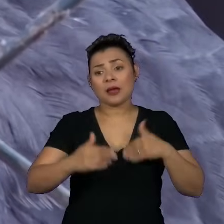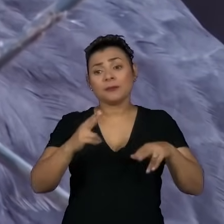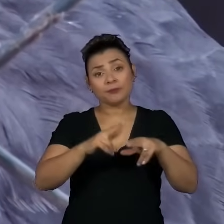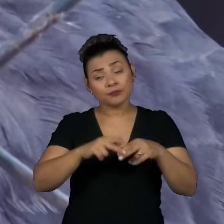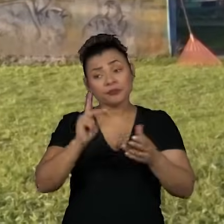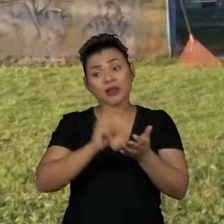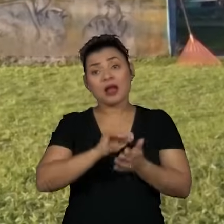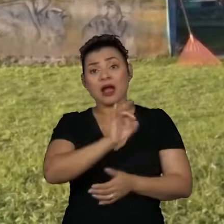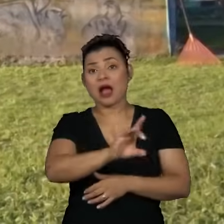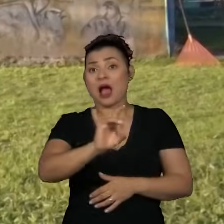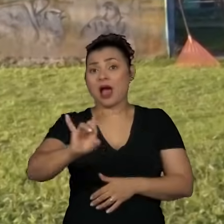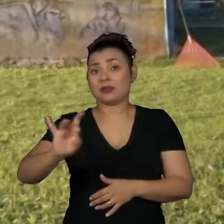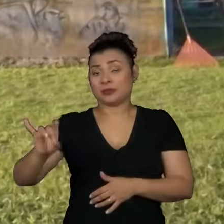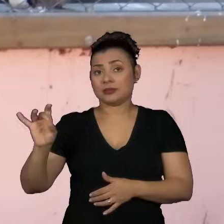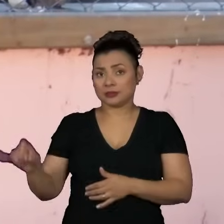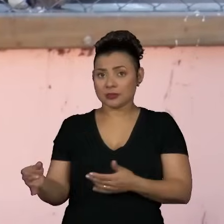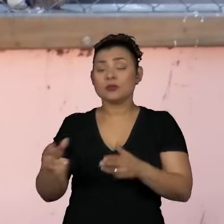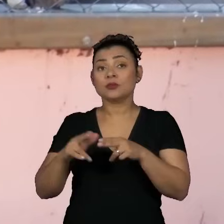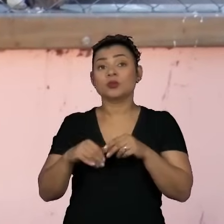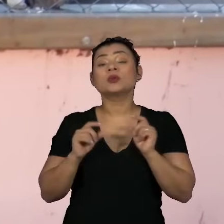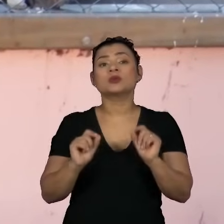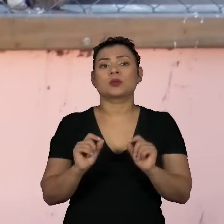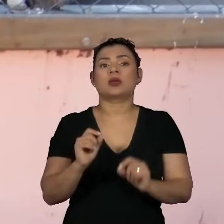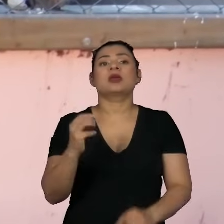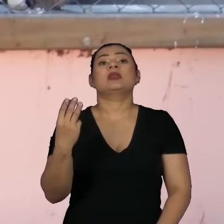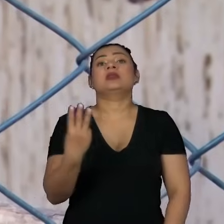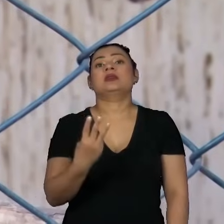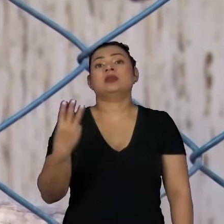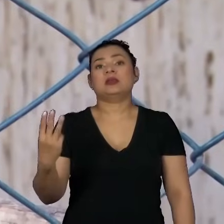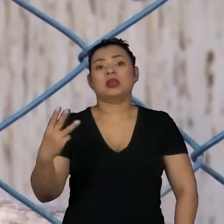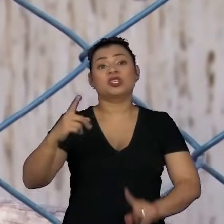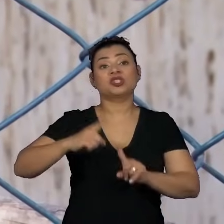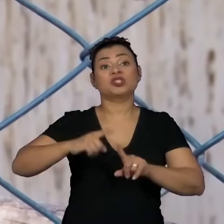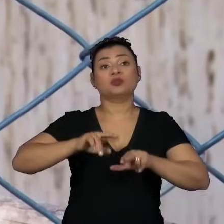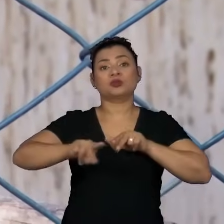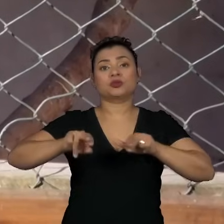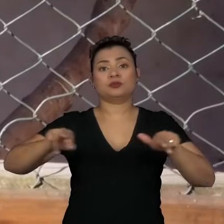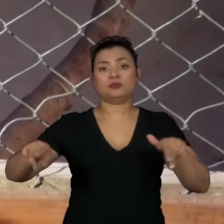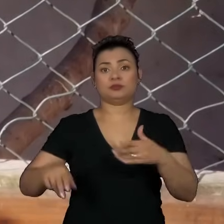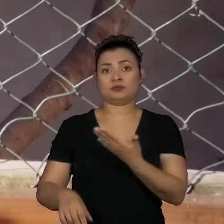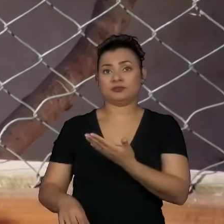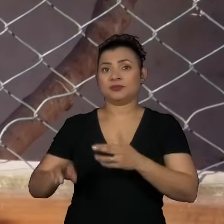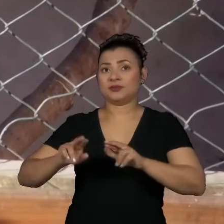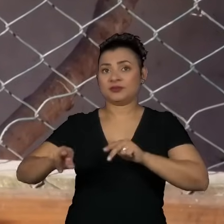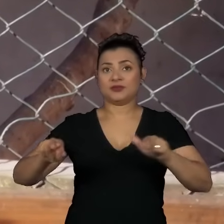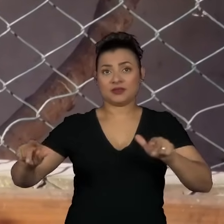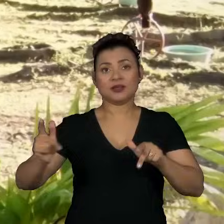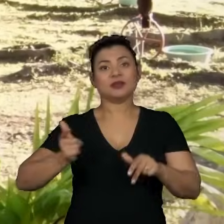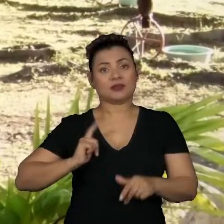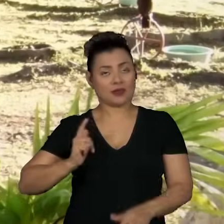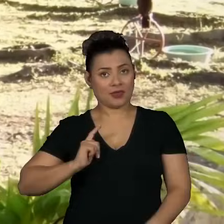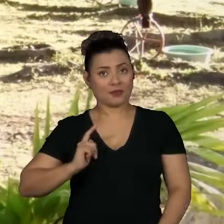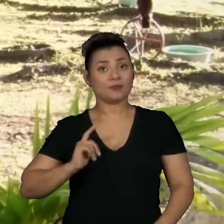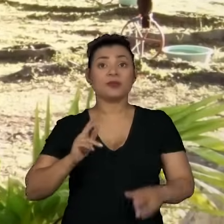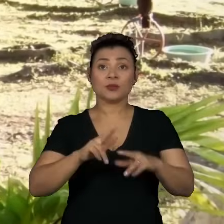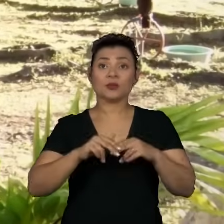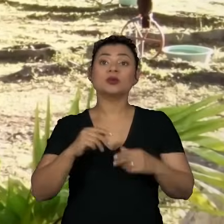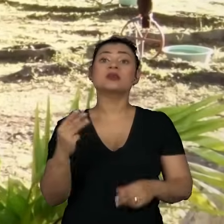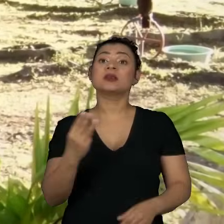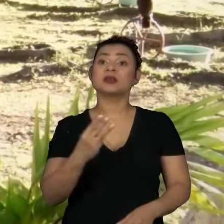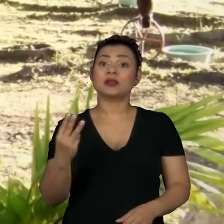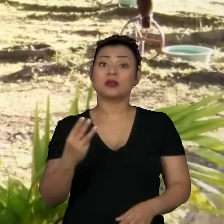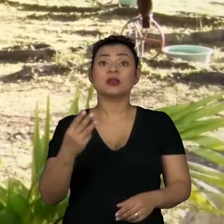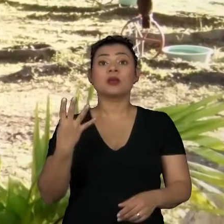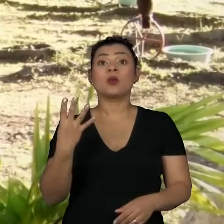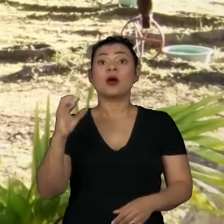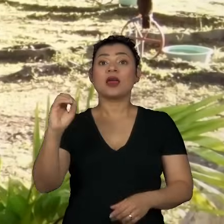com cada animal. Dentro do parque nós temos 33 espécies de ave de rapina diferente. E tem título, está com 40